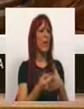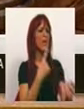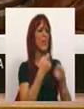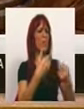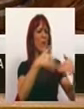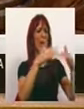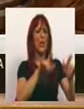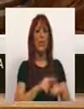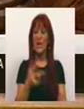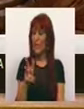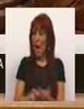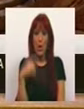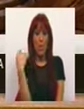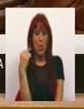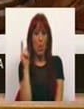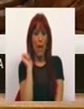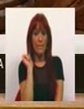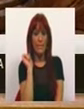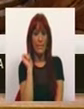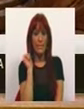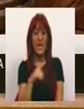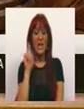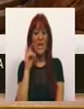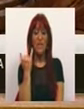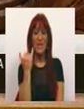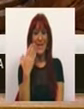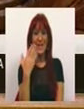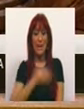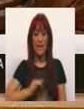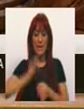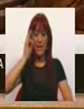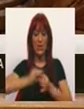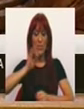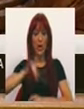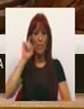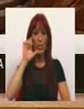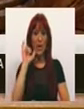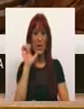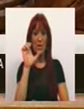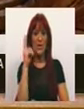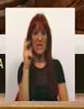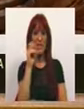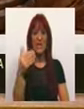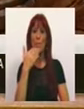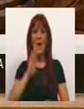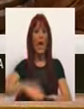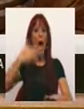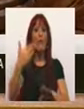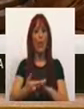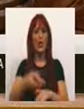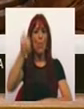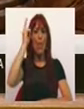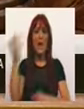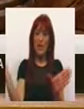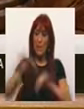inquérito quebrou nada é só uma em 27 de setembro é proteção civil pede um reforço de bombeiros